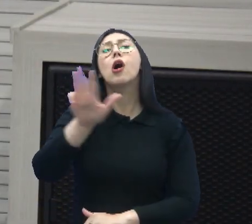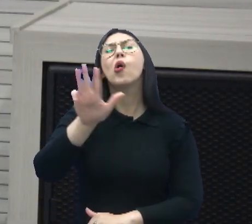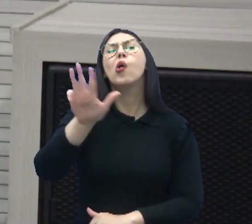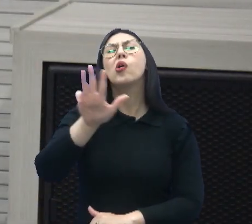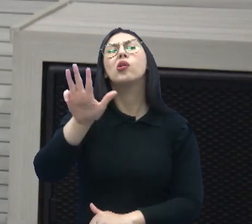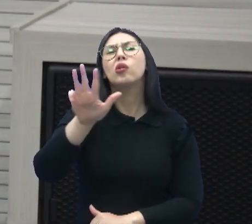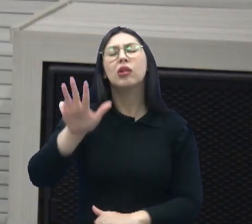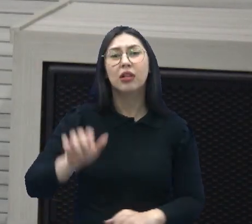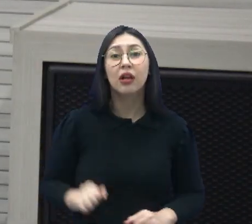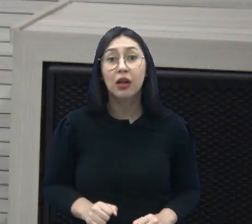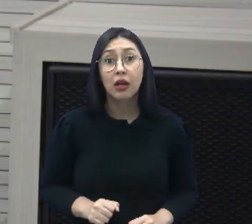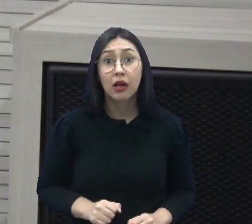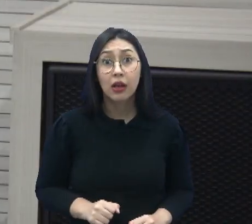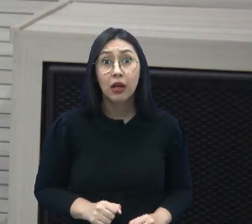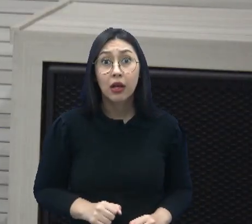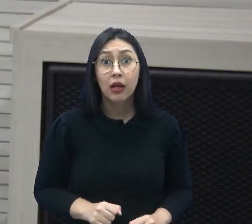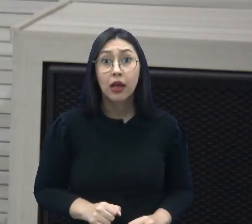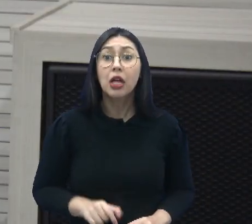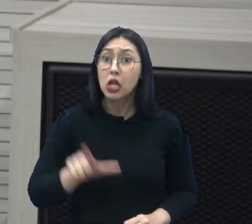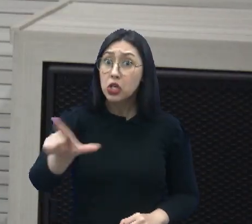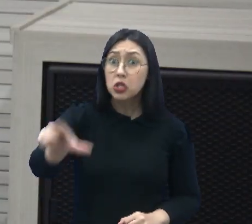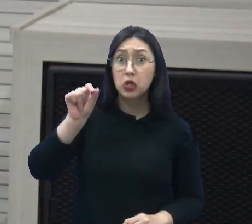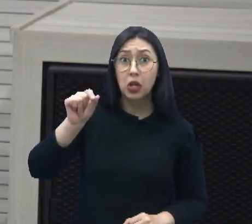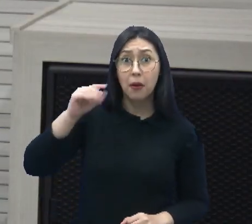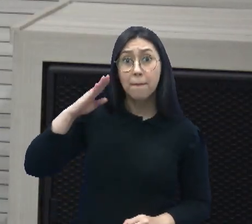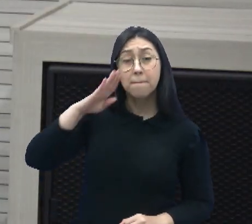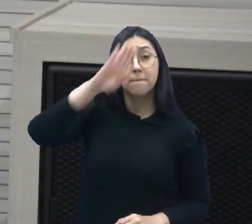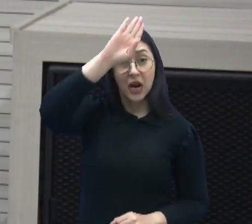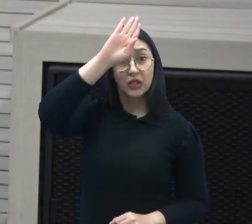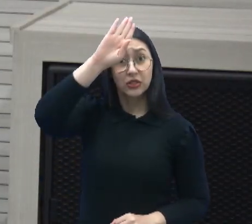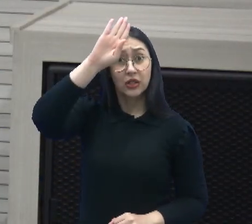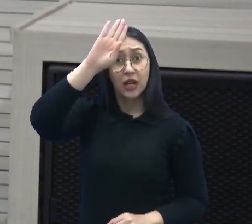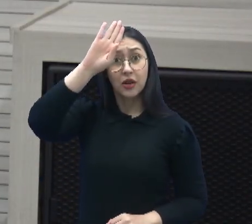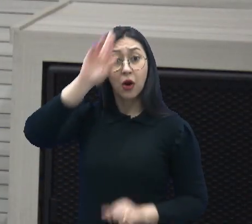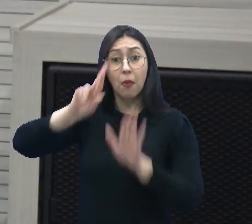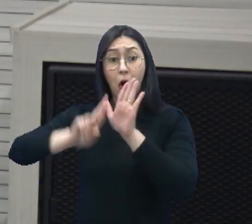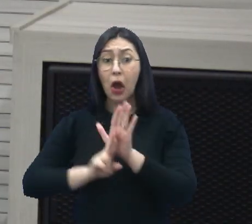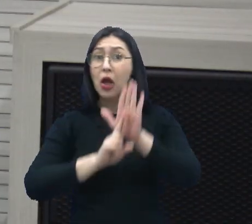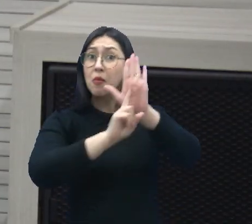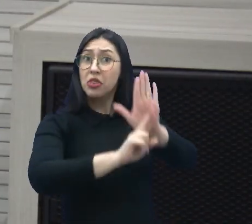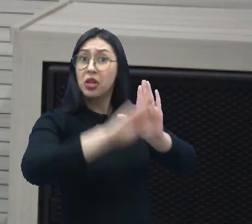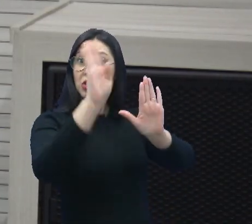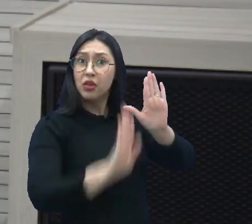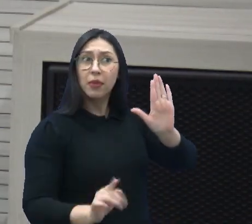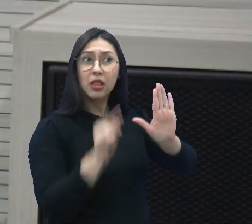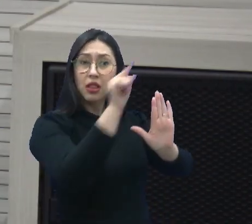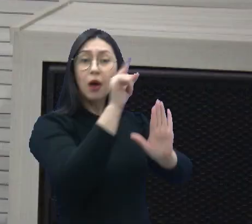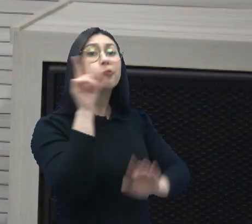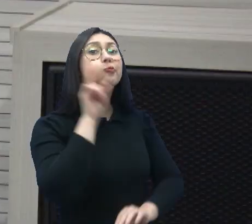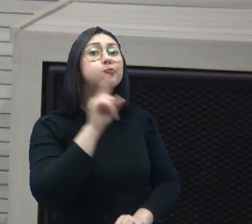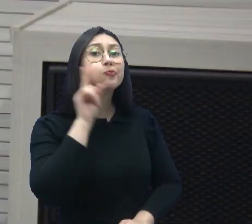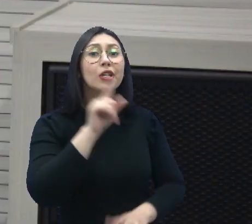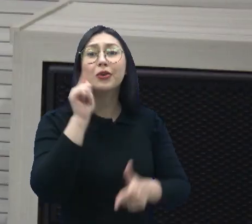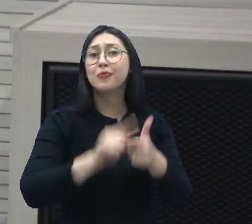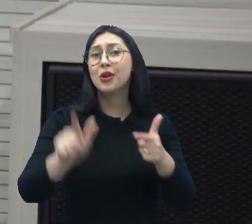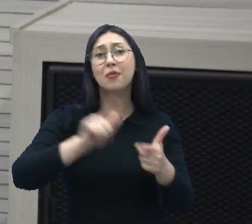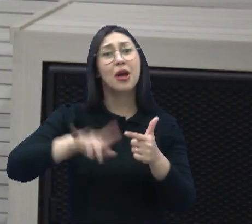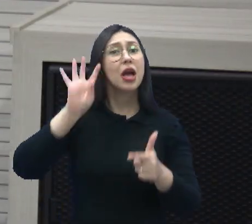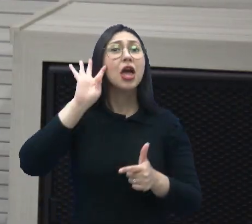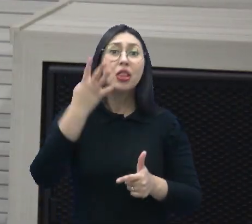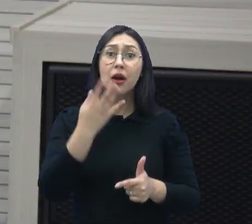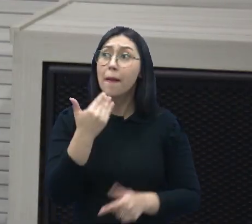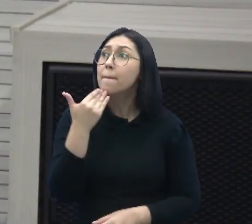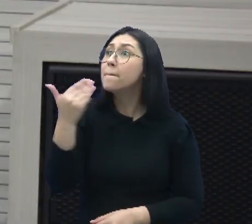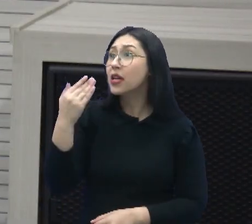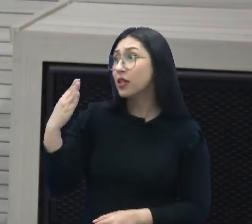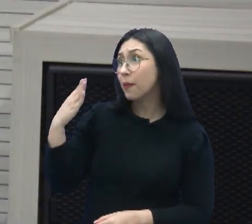o Bolsonaro como embaixador do Brasil nos Estados Unidos, que a gente vai resolver esse problema. Mande o Bolsonaro ir lá